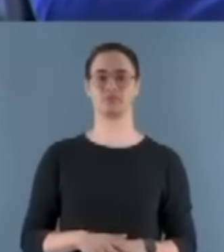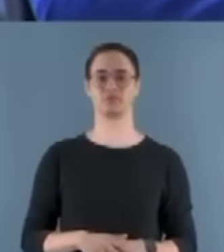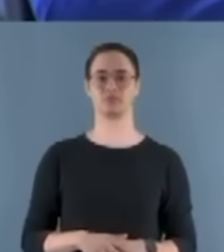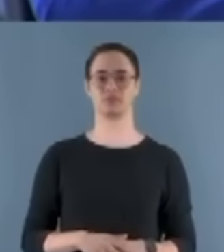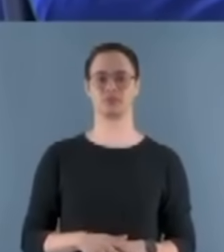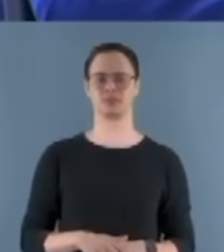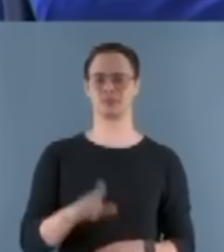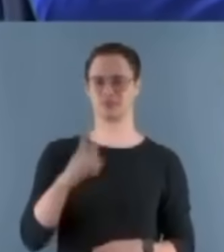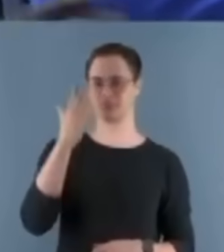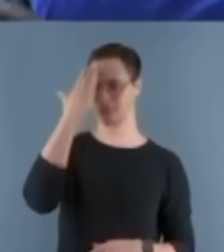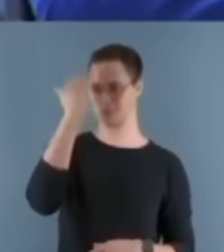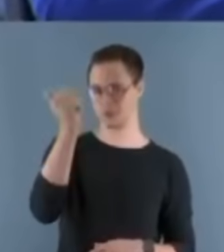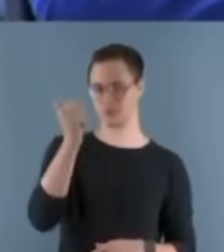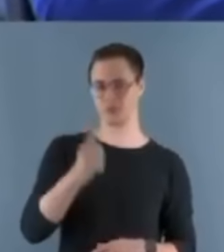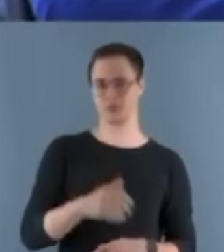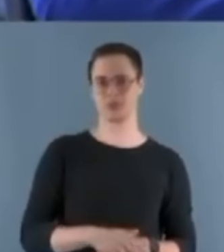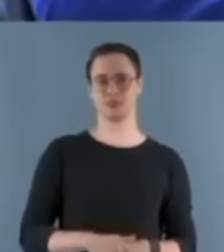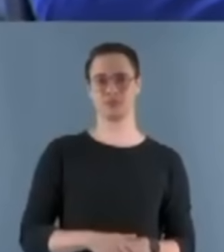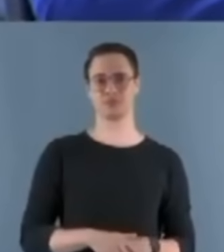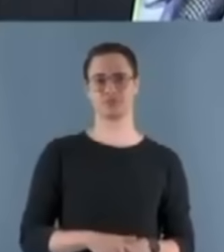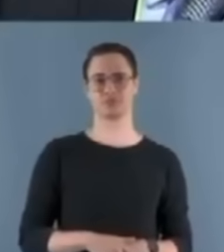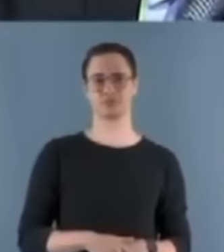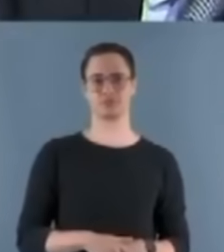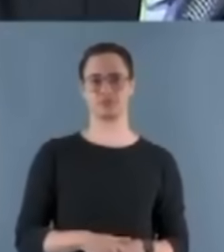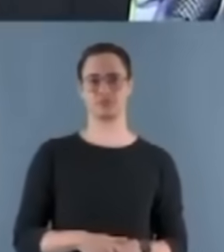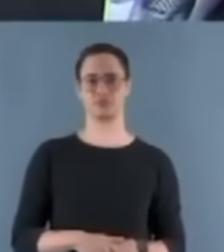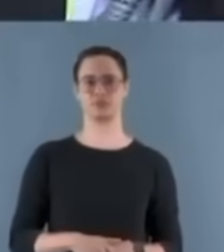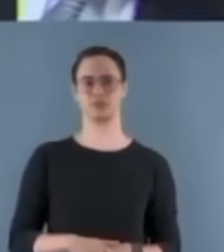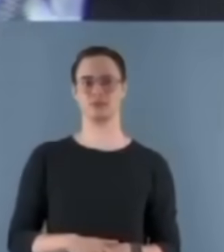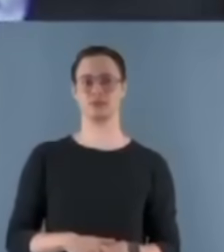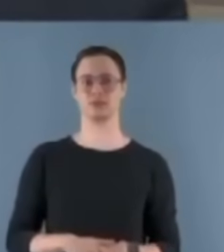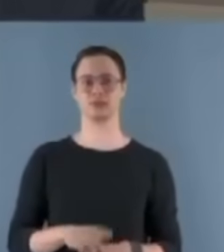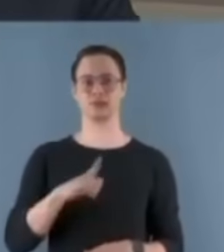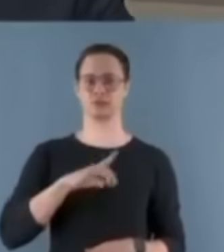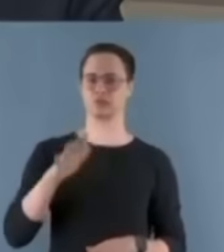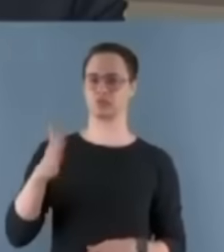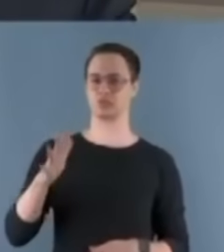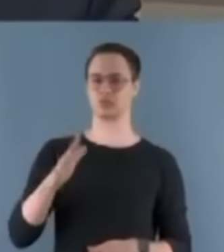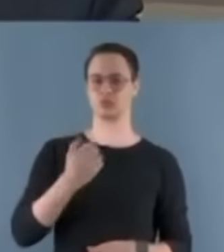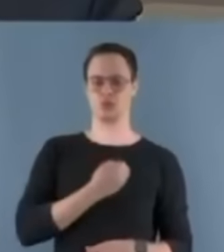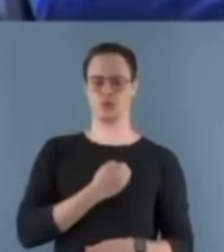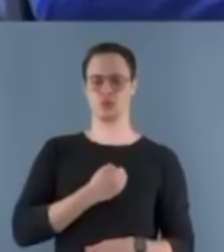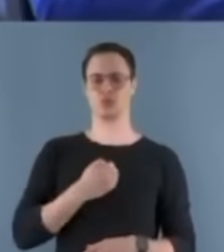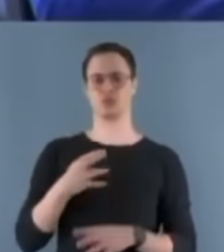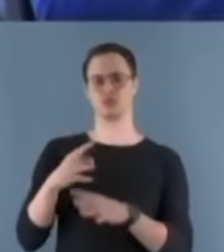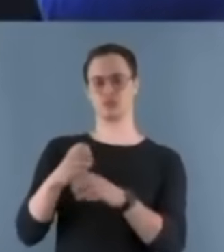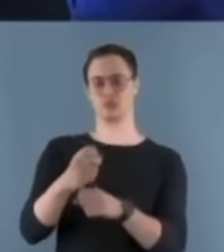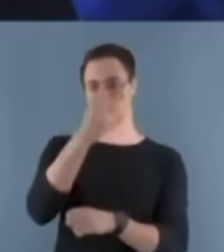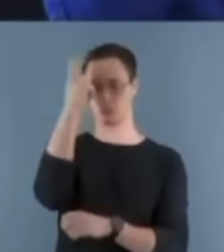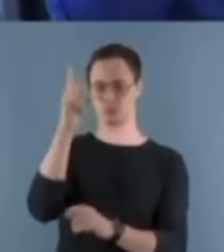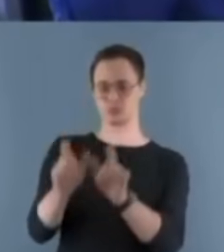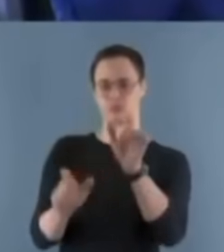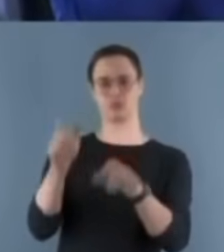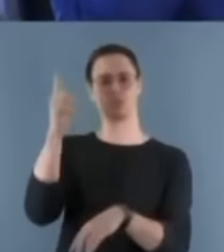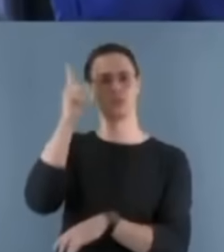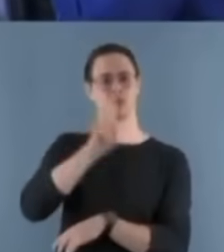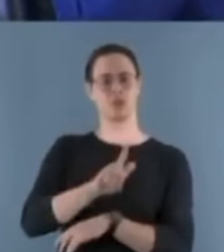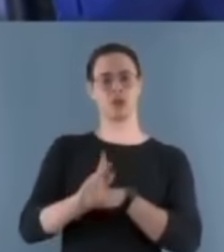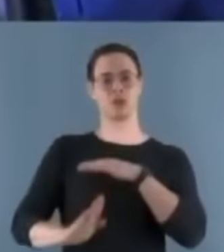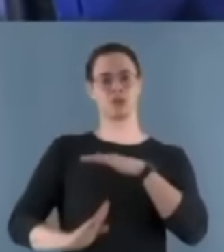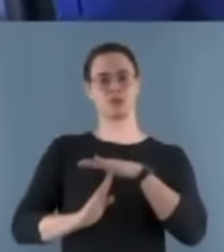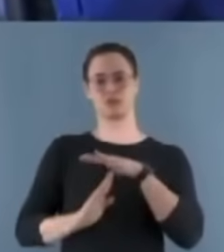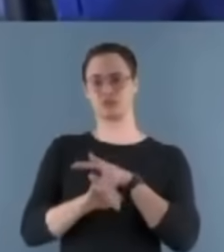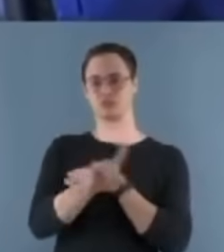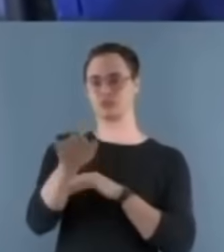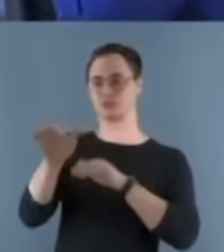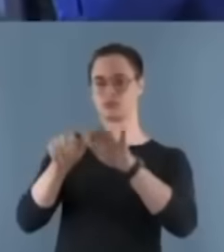O senhor sabe quanto que uma estimativa de pessoas que um pelotão ele consegue conter? O senhor